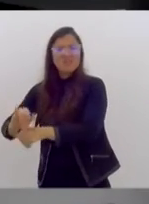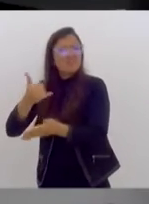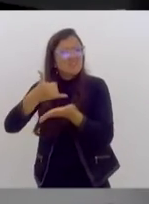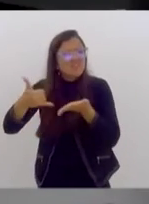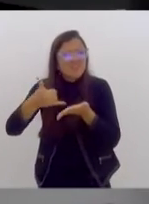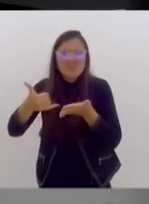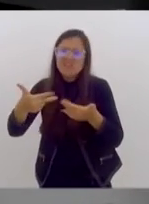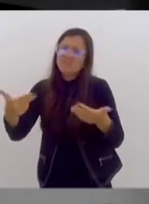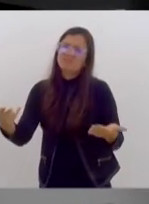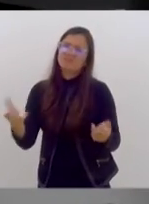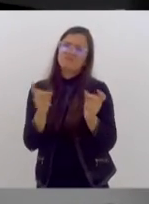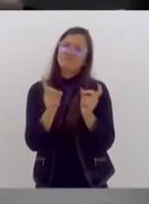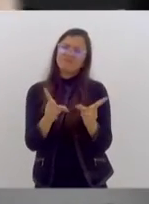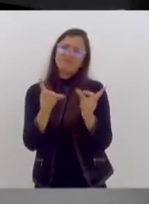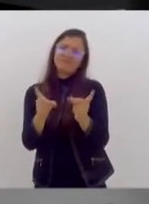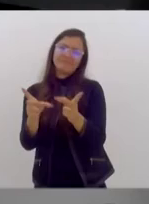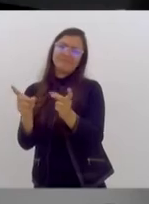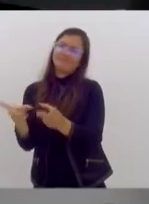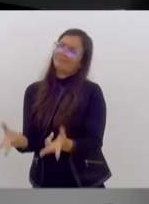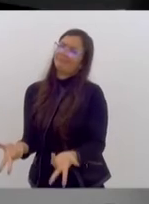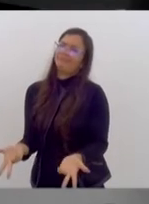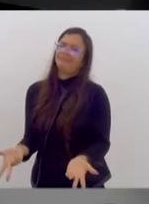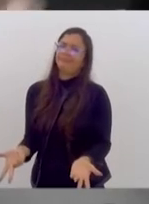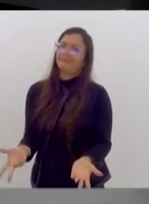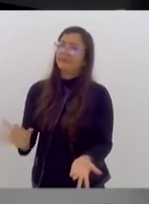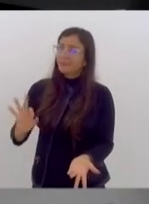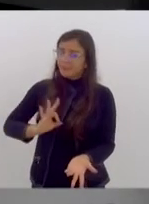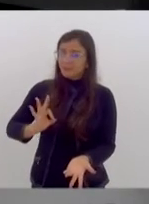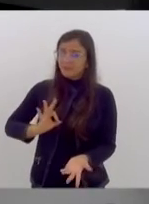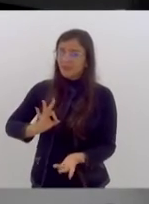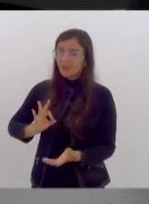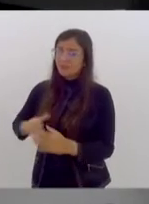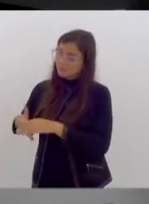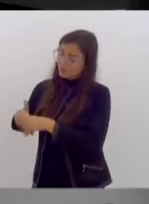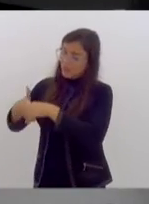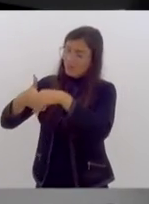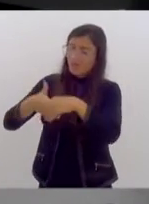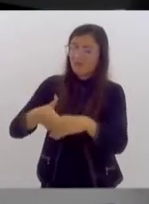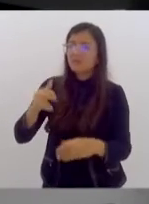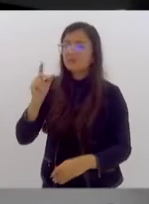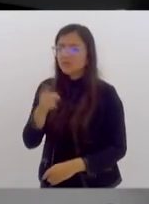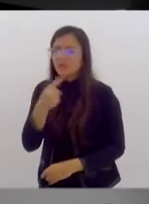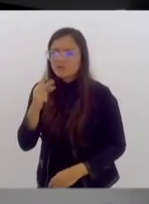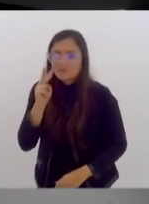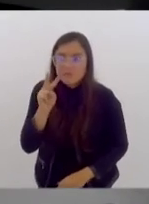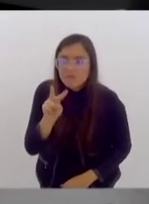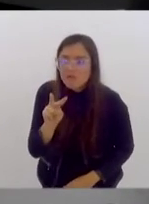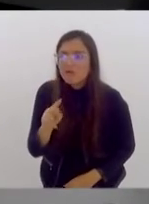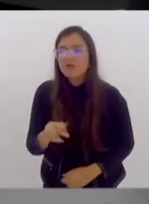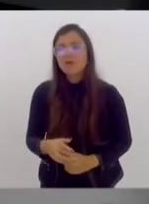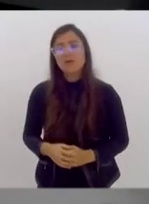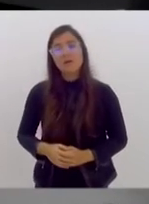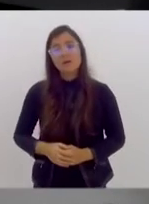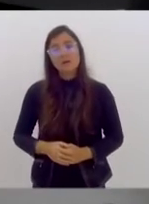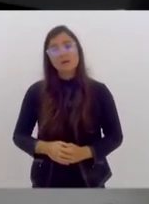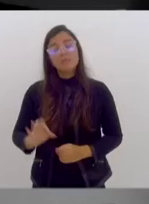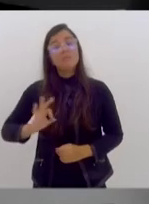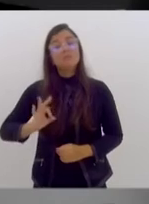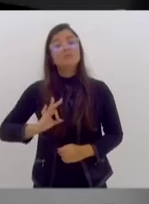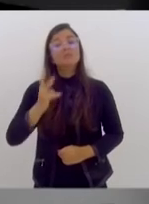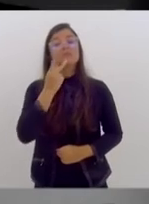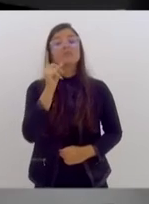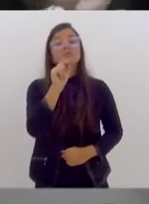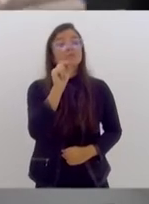eh um próprio policial que nos conduzia numa dessas fiscalização falou abaixa o telefone